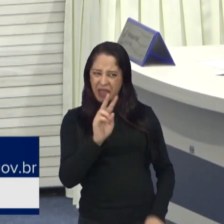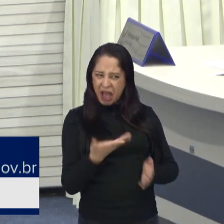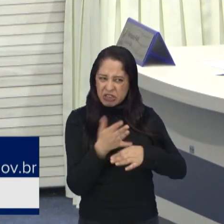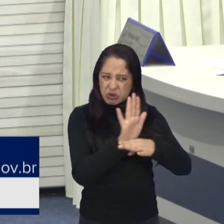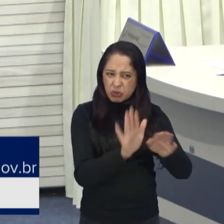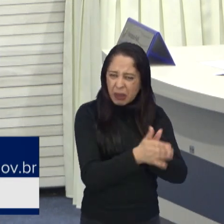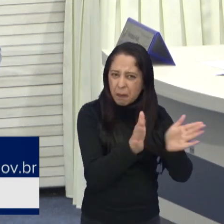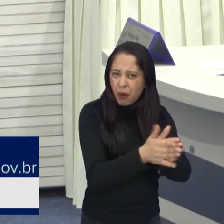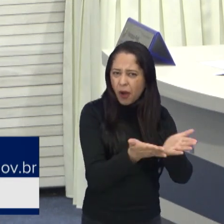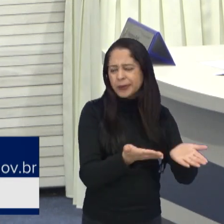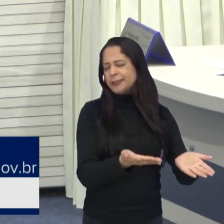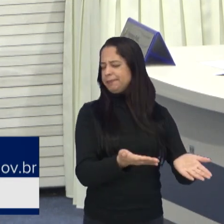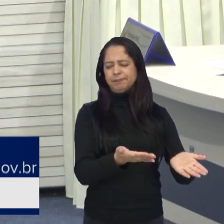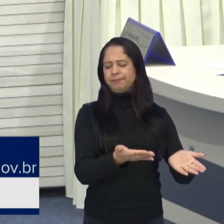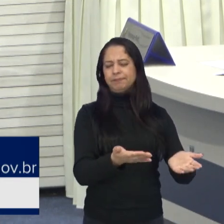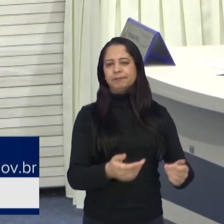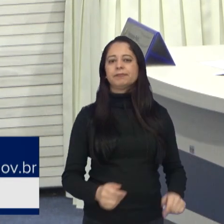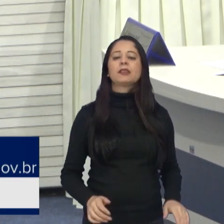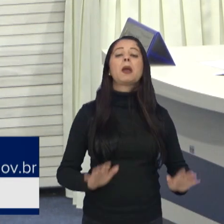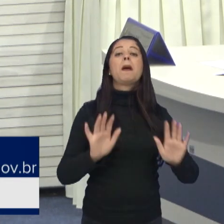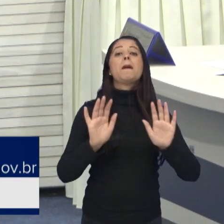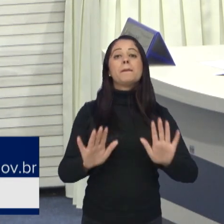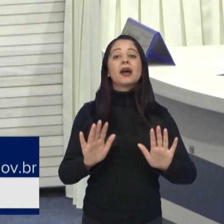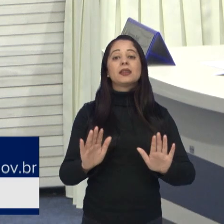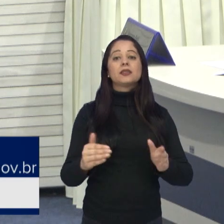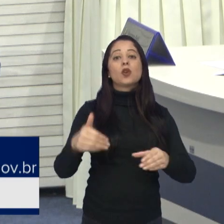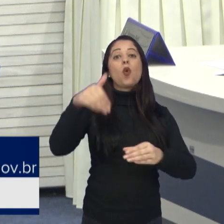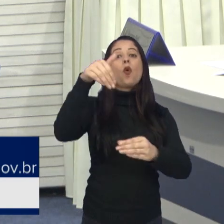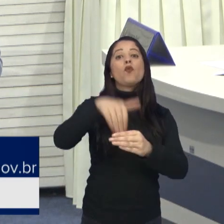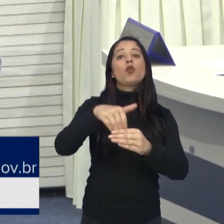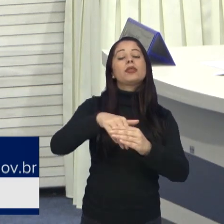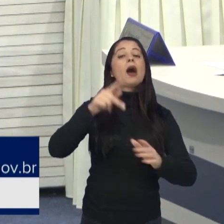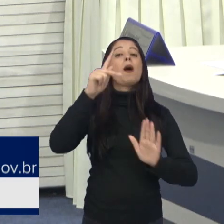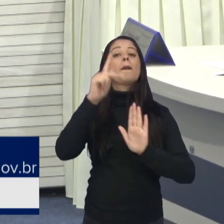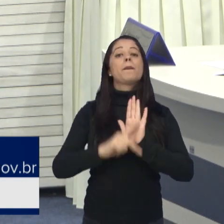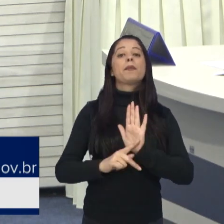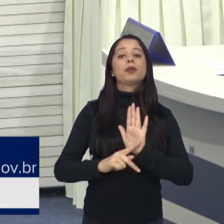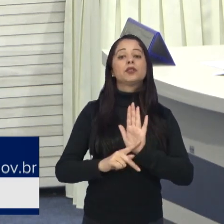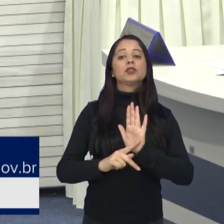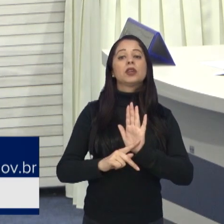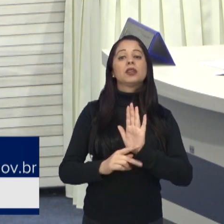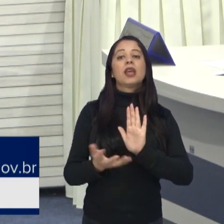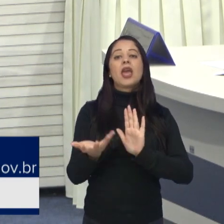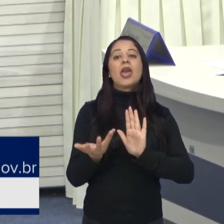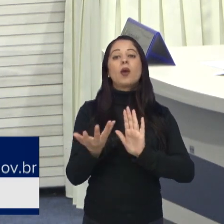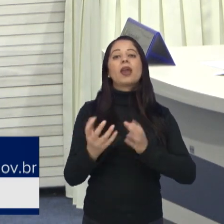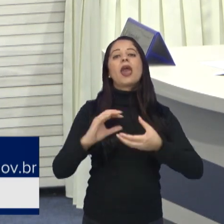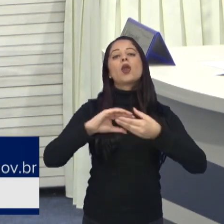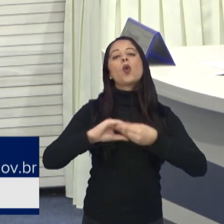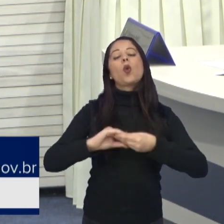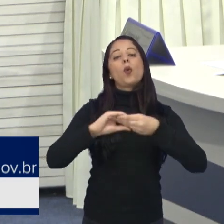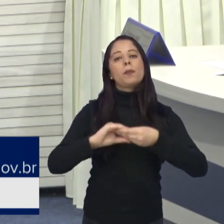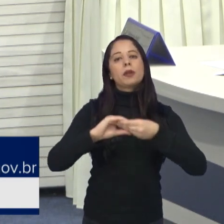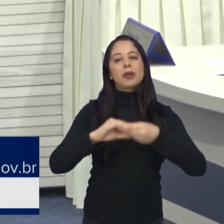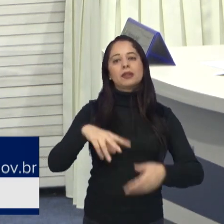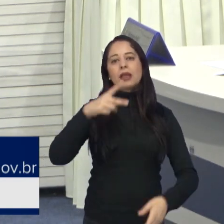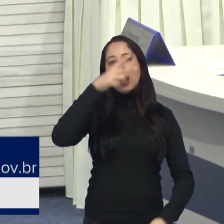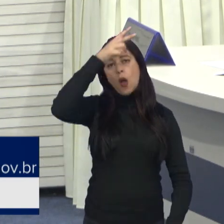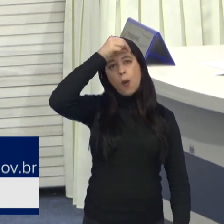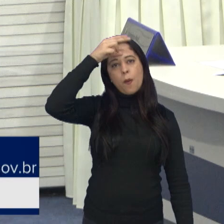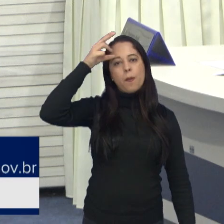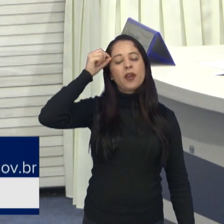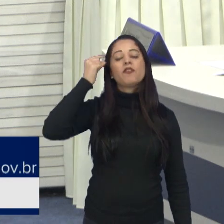presidente, falando então da votação desse projeto, eu quero aqui cumprimentar o prefeito Anderson por